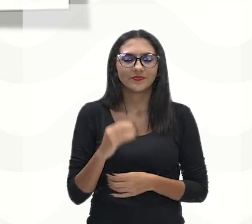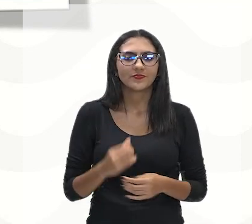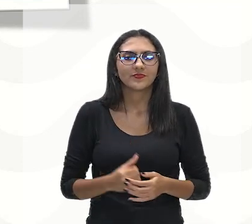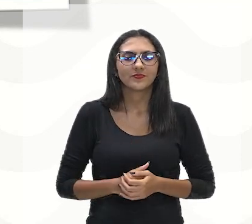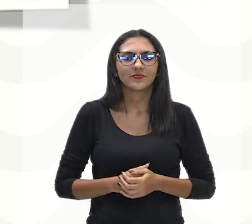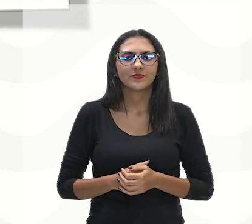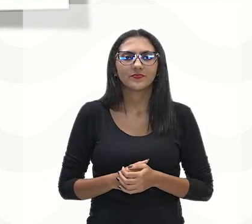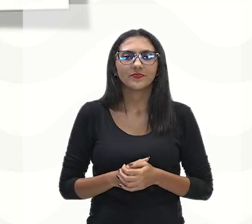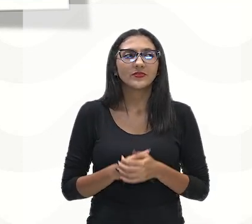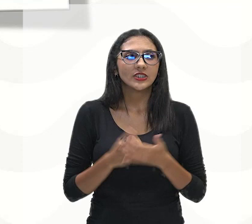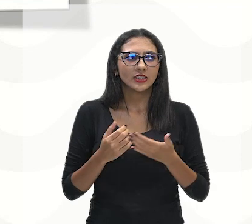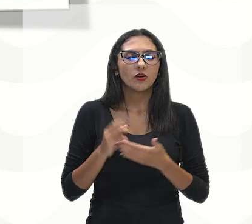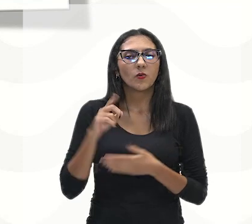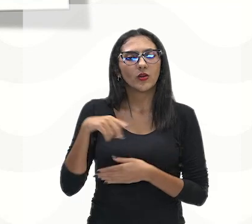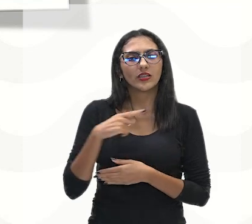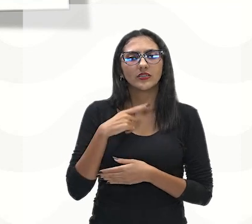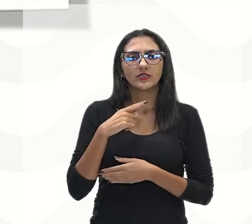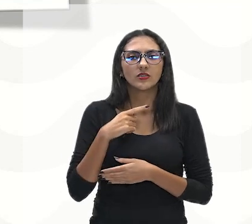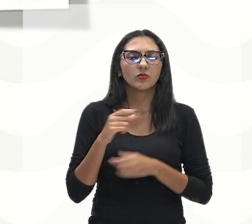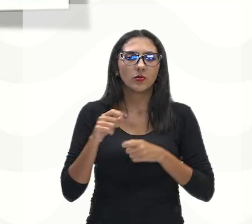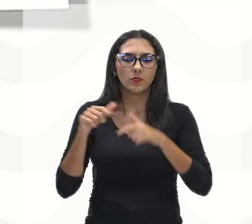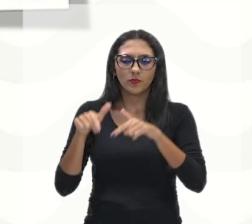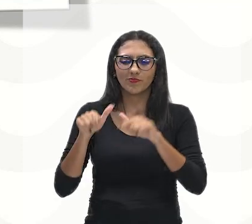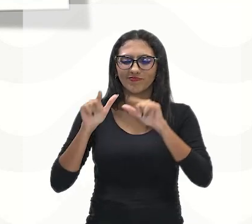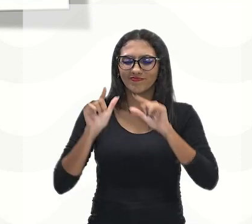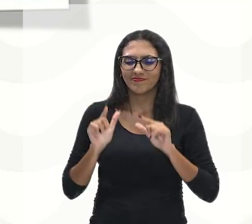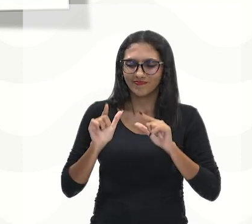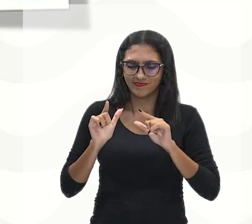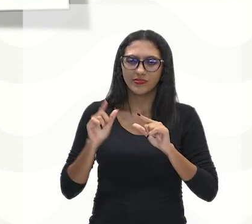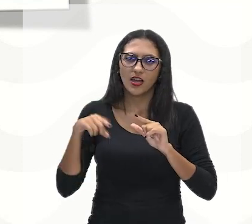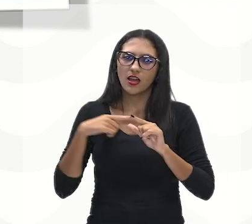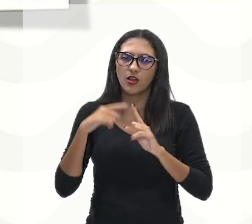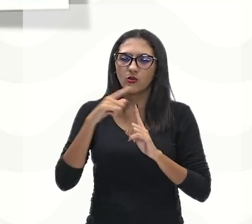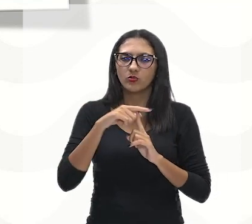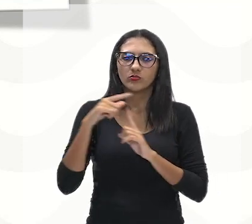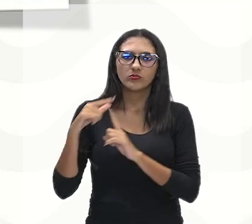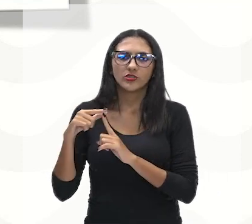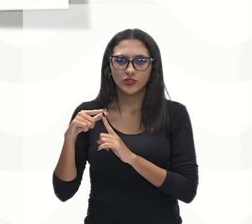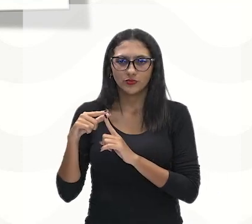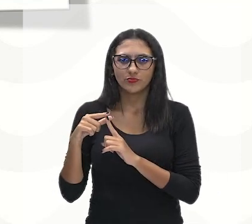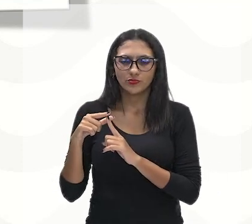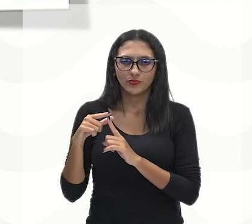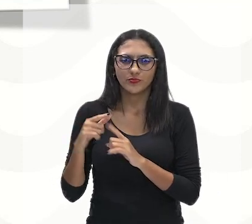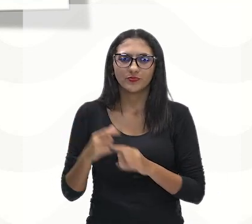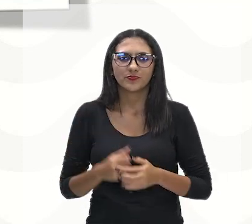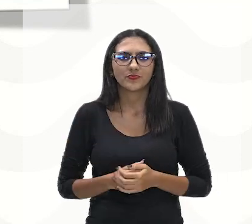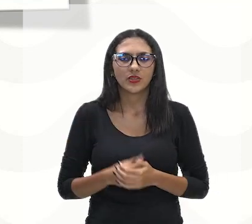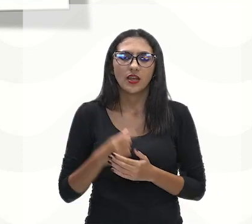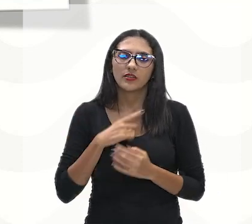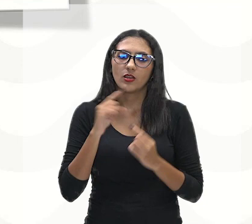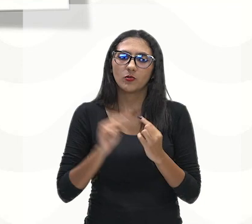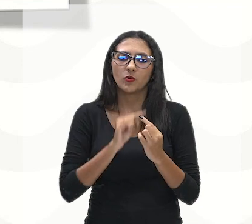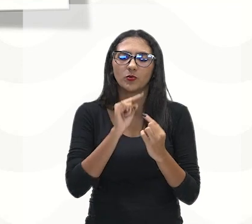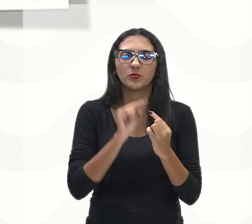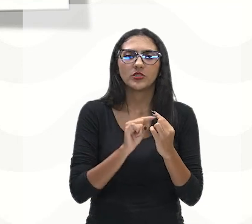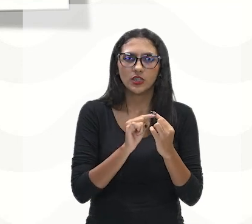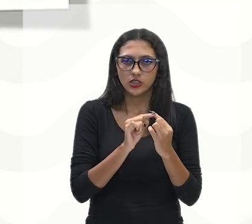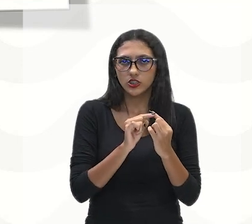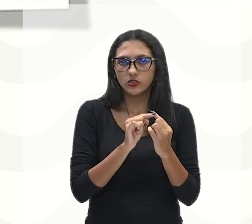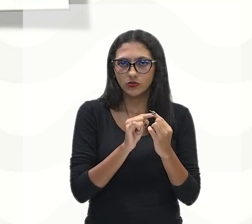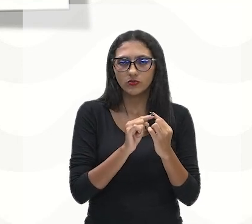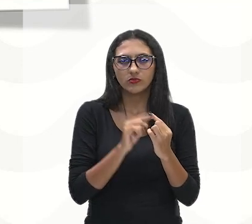cartão postal, é um tipo de texto, né? Tem um objetivo a ser alcançado, ele tem